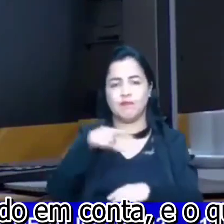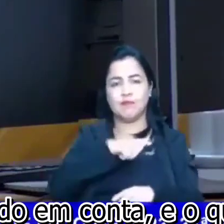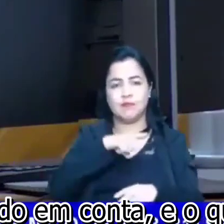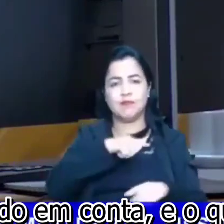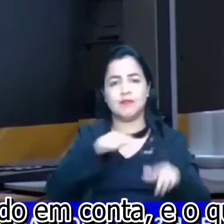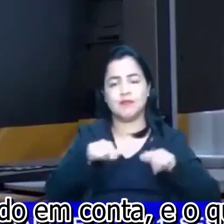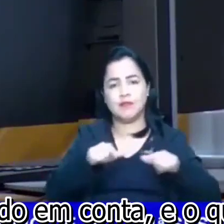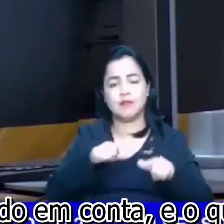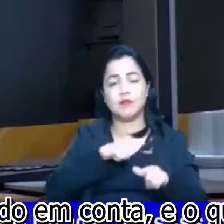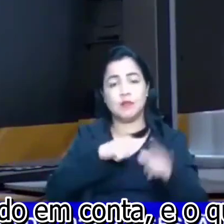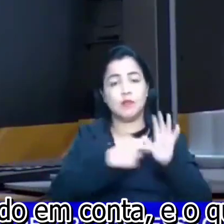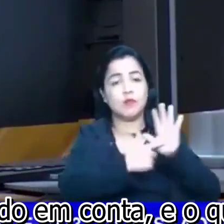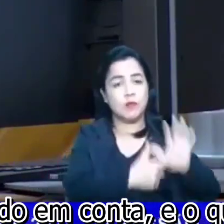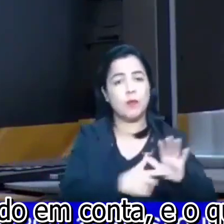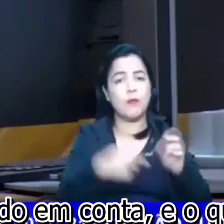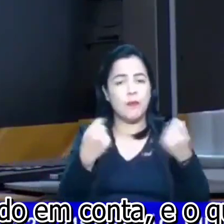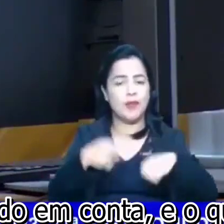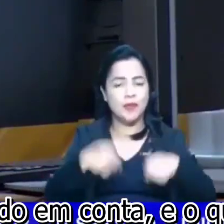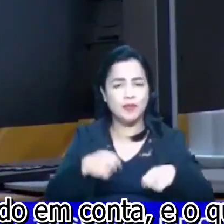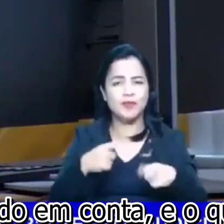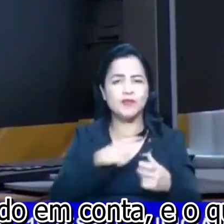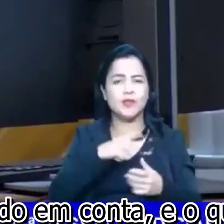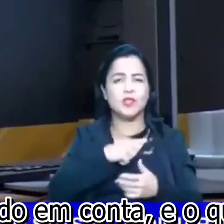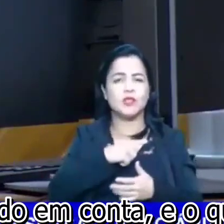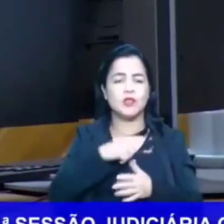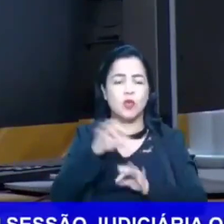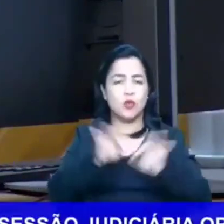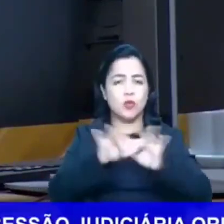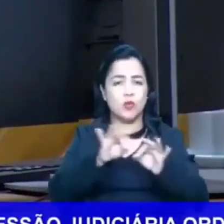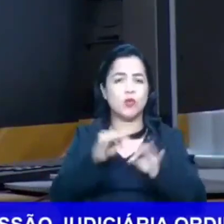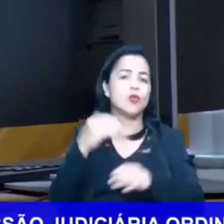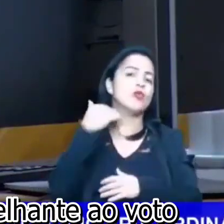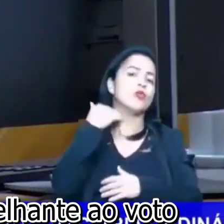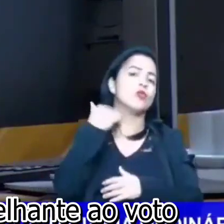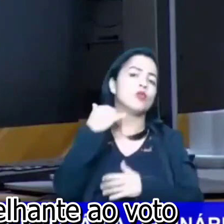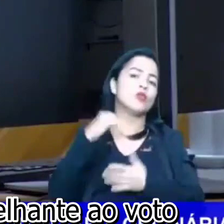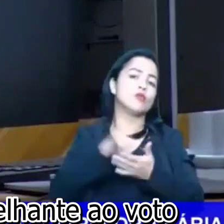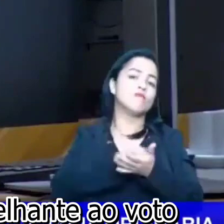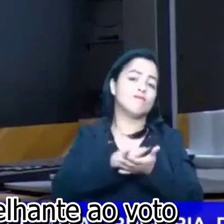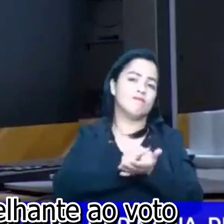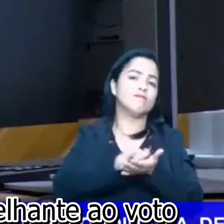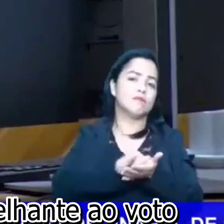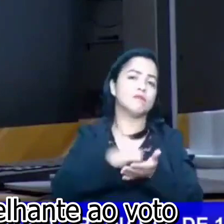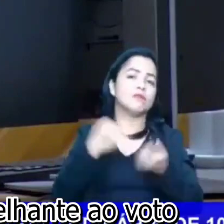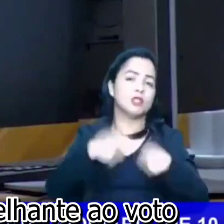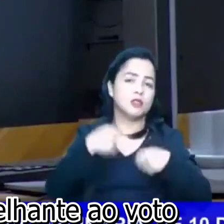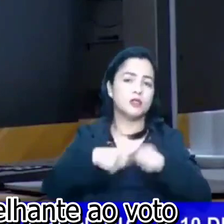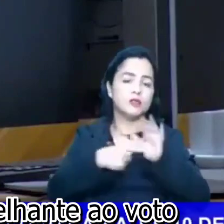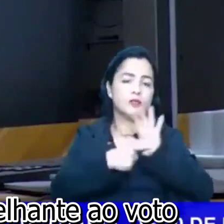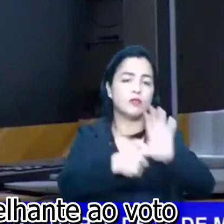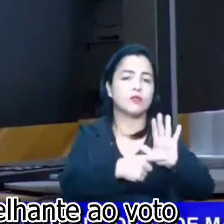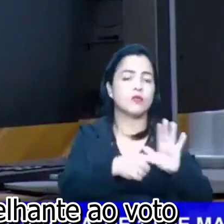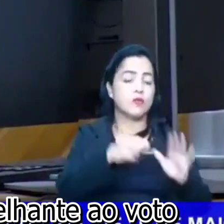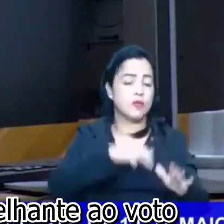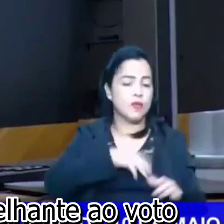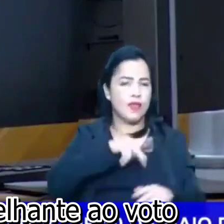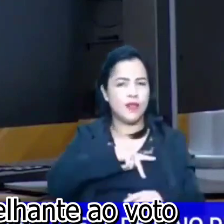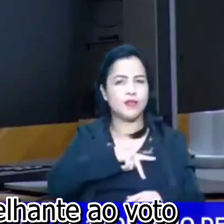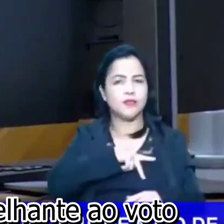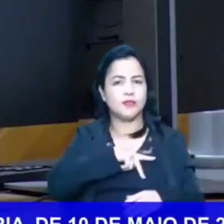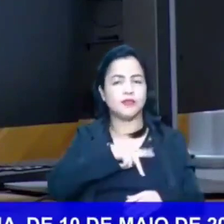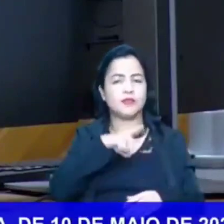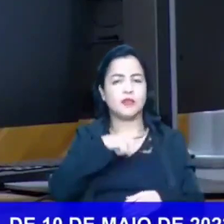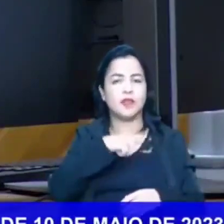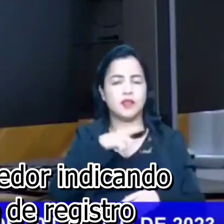esse serviço prestado tem que estar devidamente registrado em conta. E o que o Ministério Público Eleitoral defende, em parte semelhante